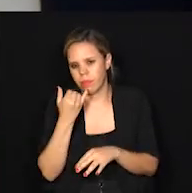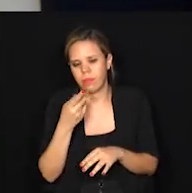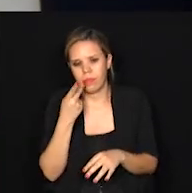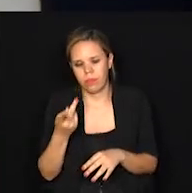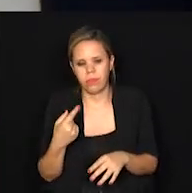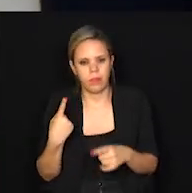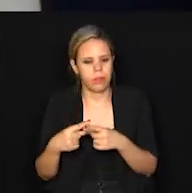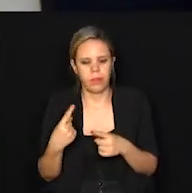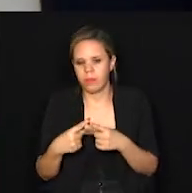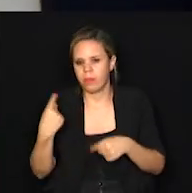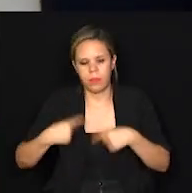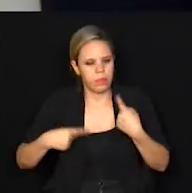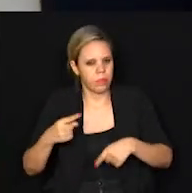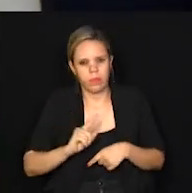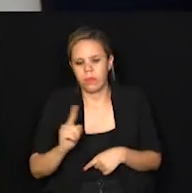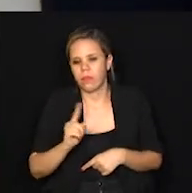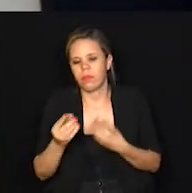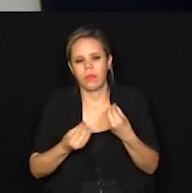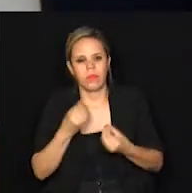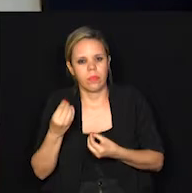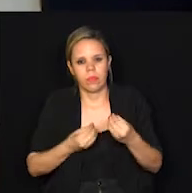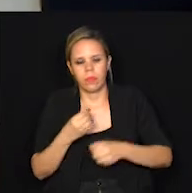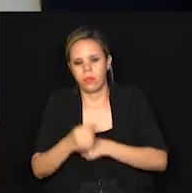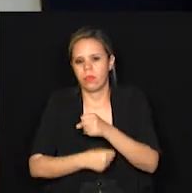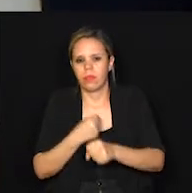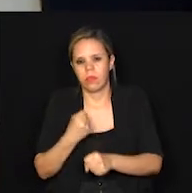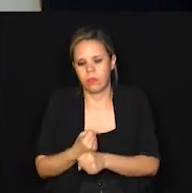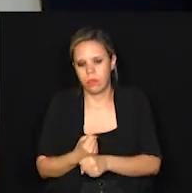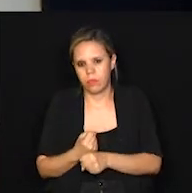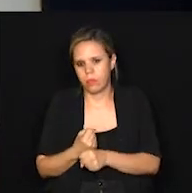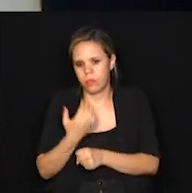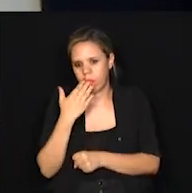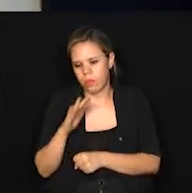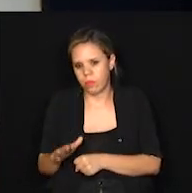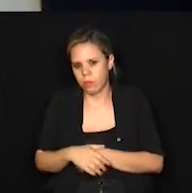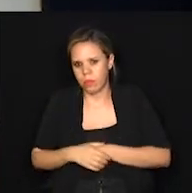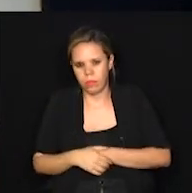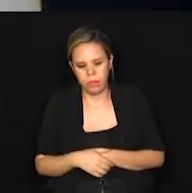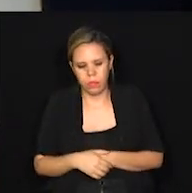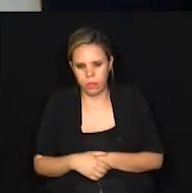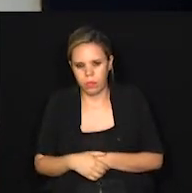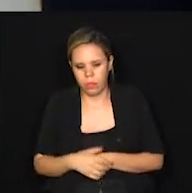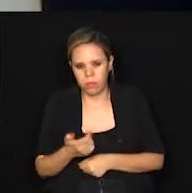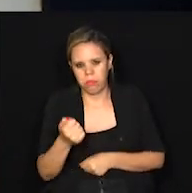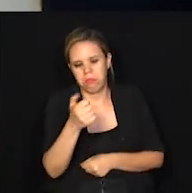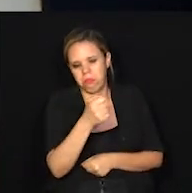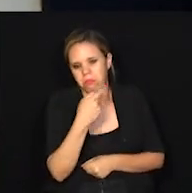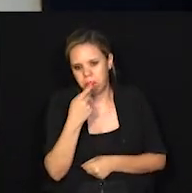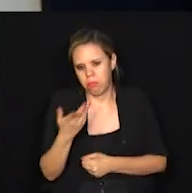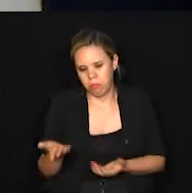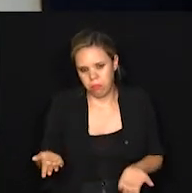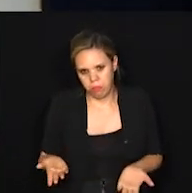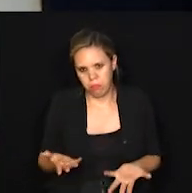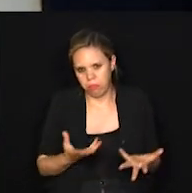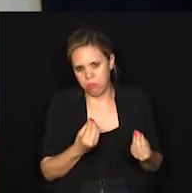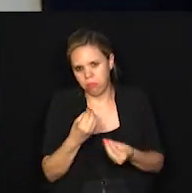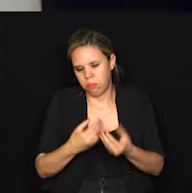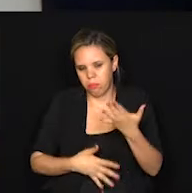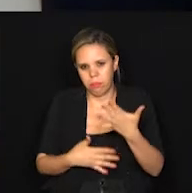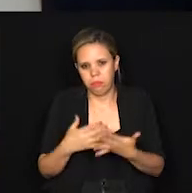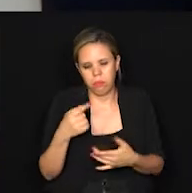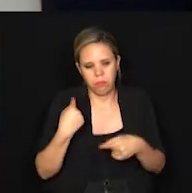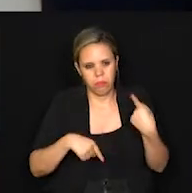colocar, que isso é um questionamento dos pais e não pessoal meu, quem vai se responsabilizar caso crianças